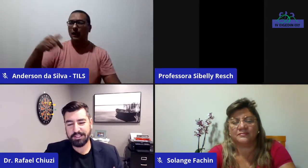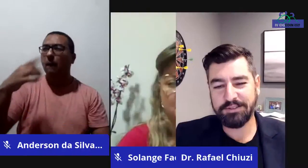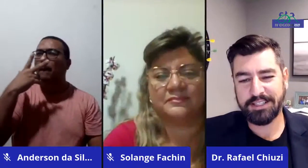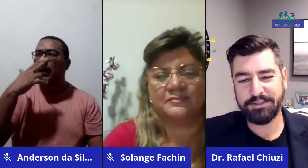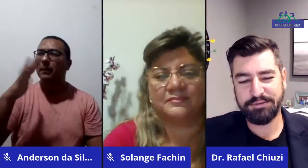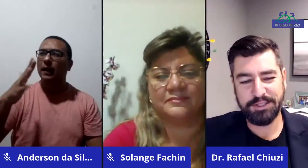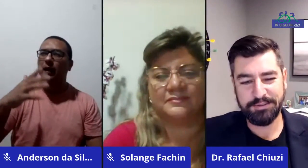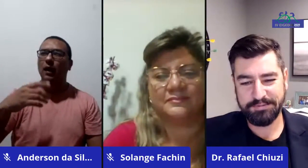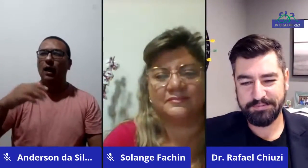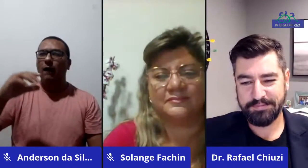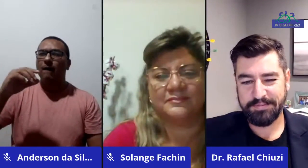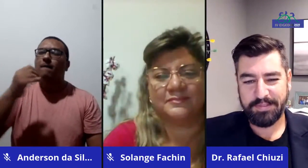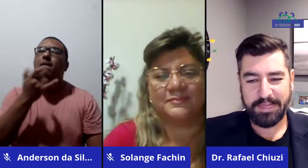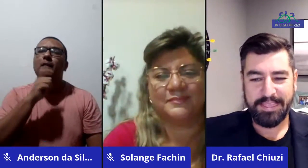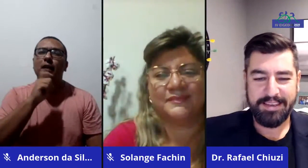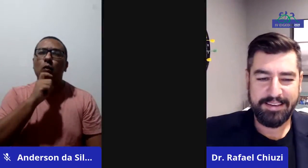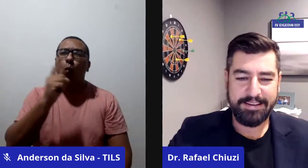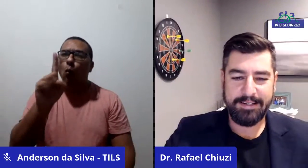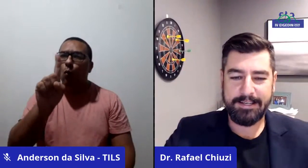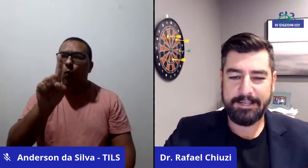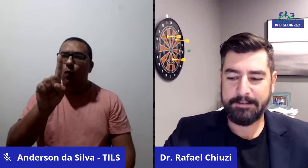então ainda não está tão frio.